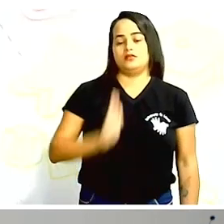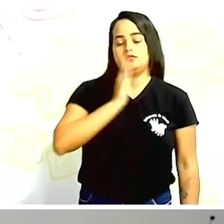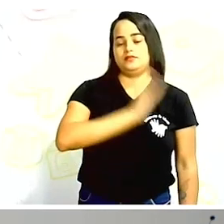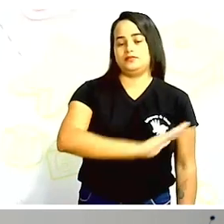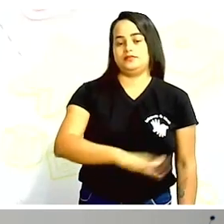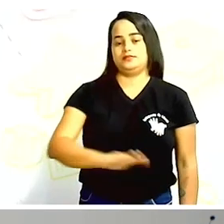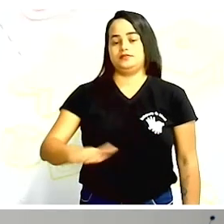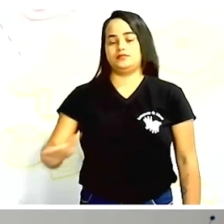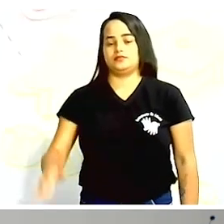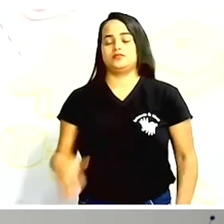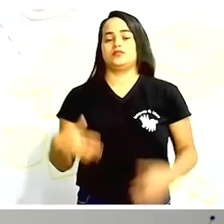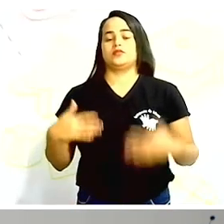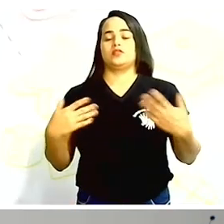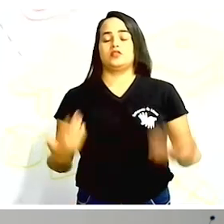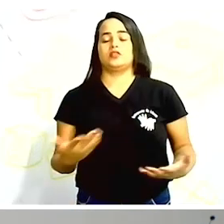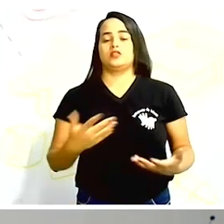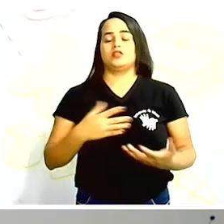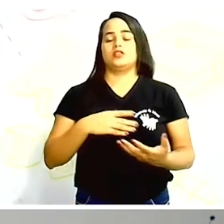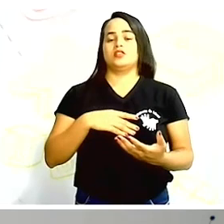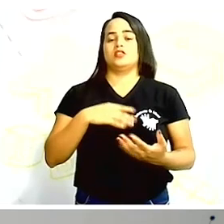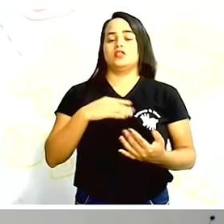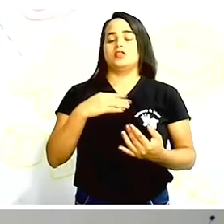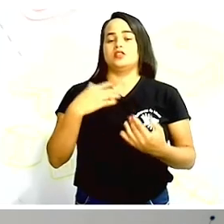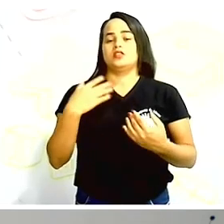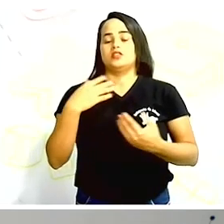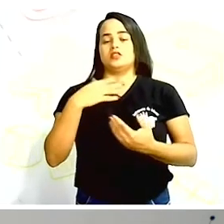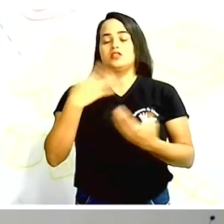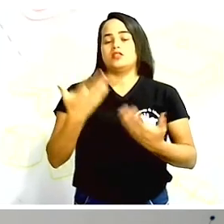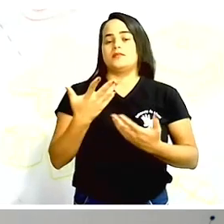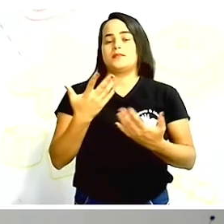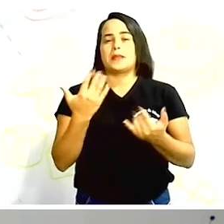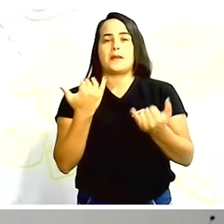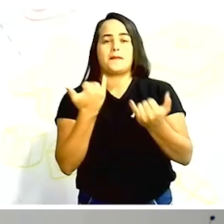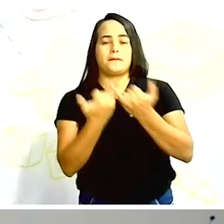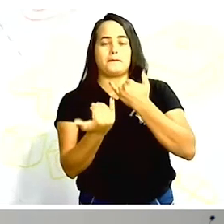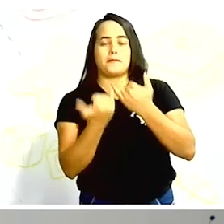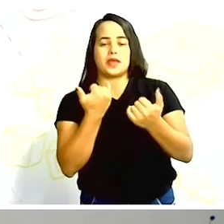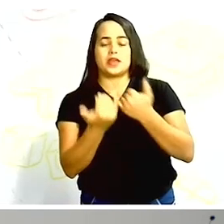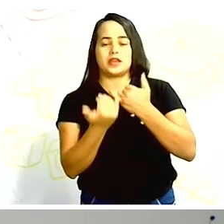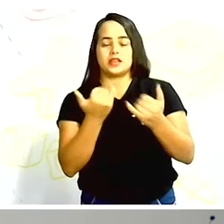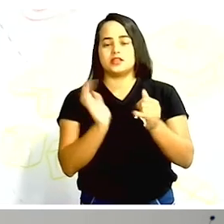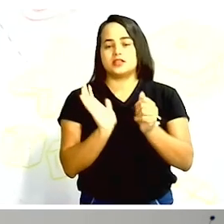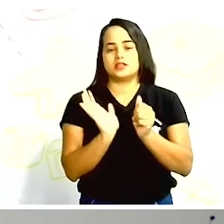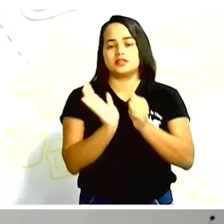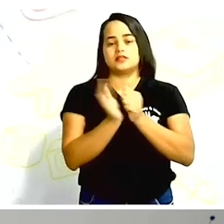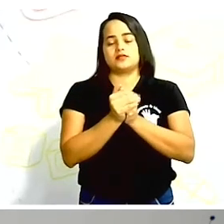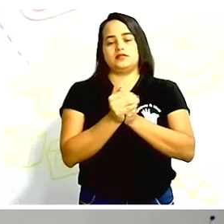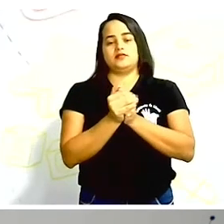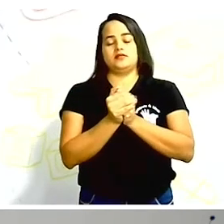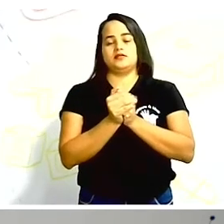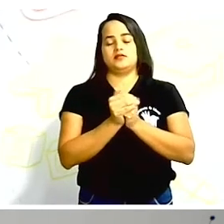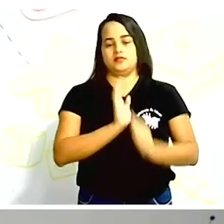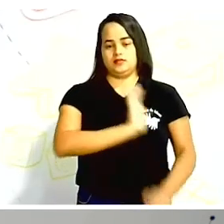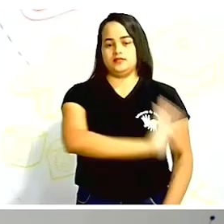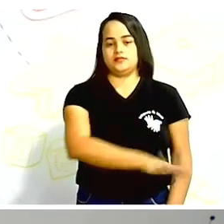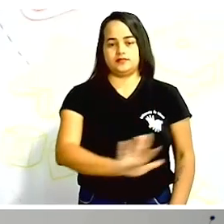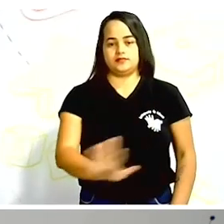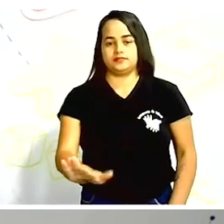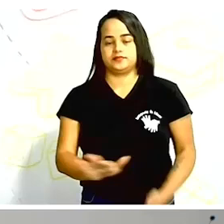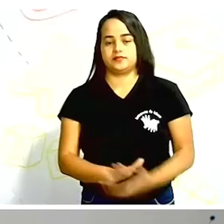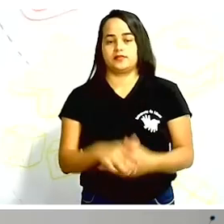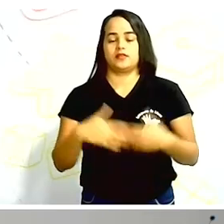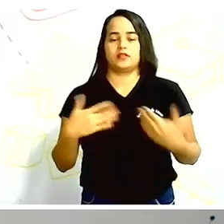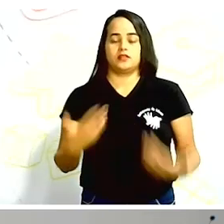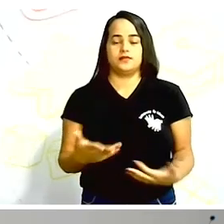hormônios eles são inibidos, ou seja, não é como se estivessem ali invisíveis, só para esperando o momento certo de começarem a atuar.